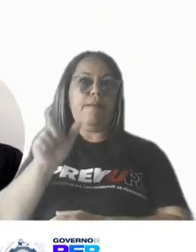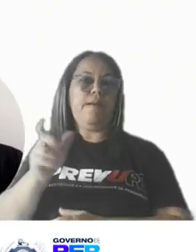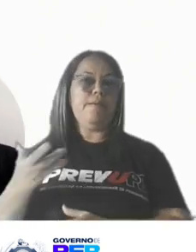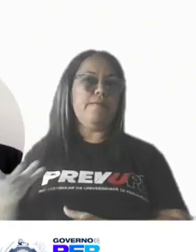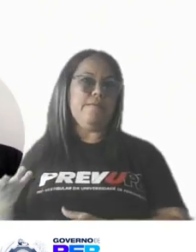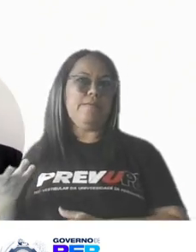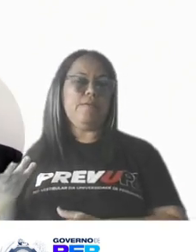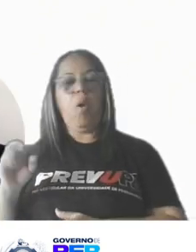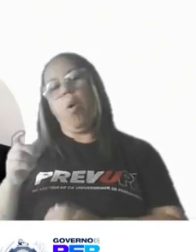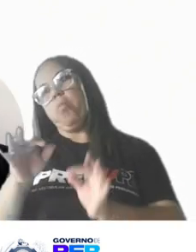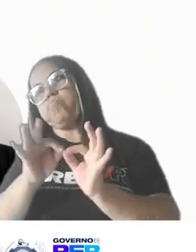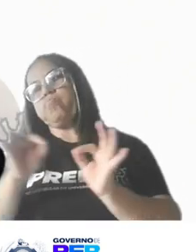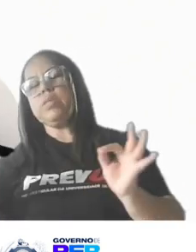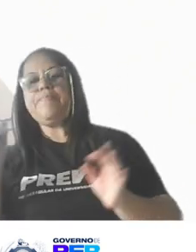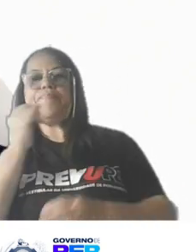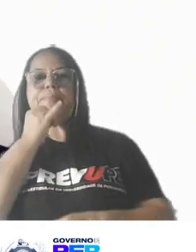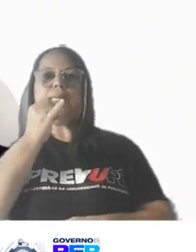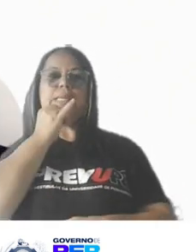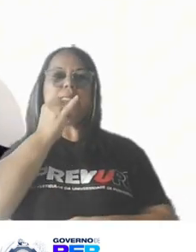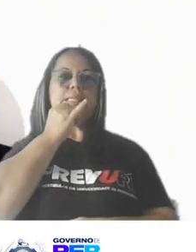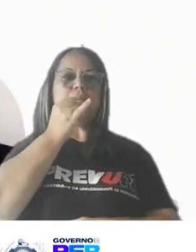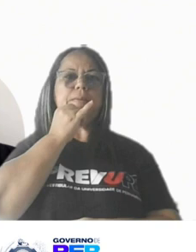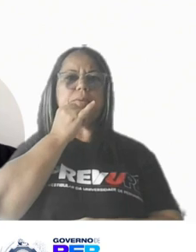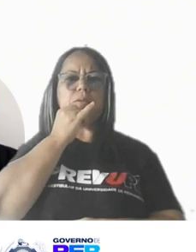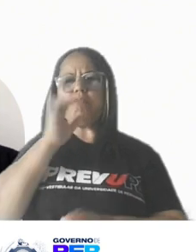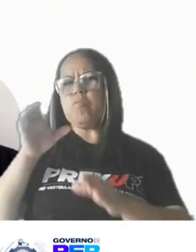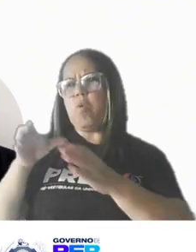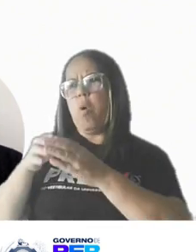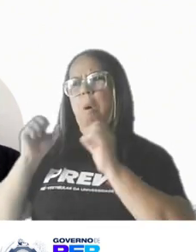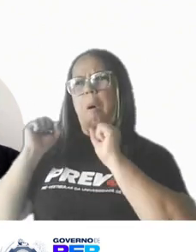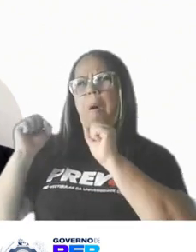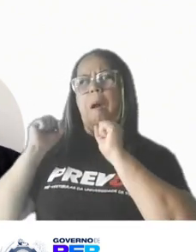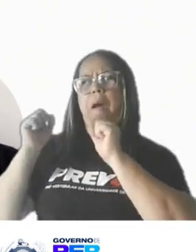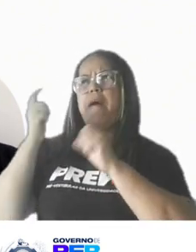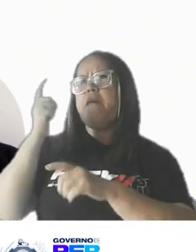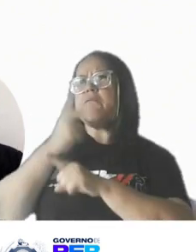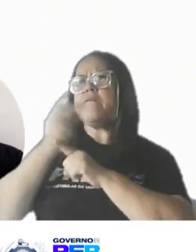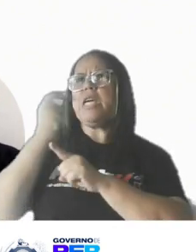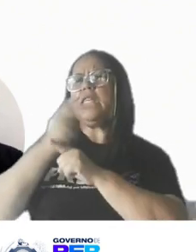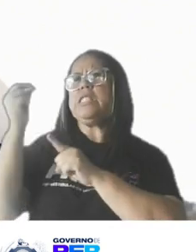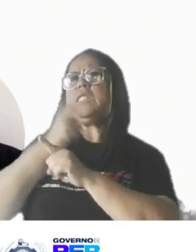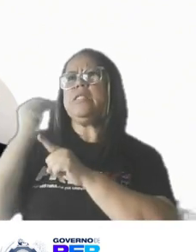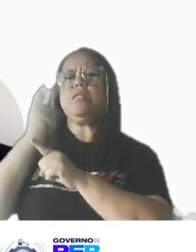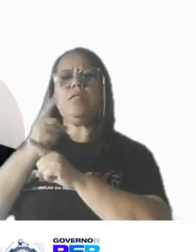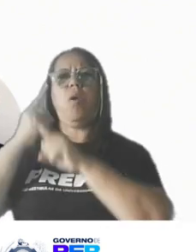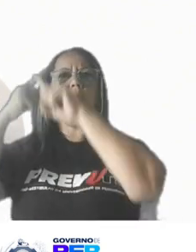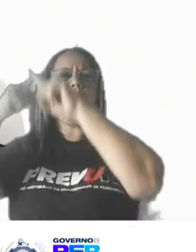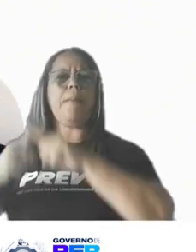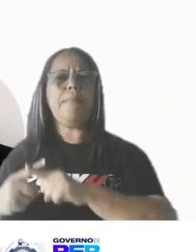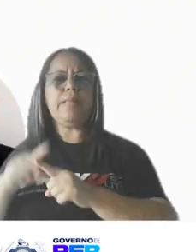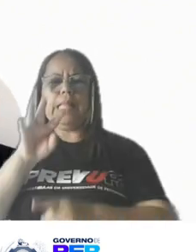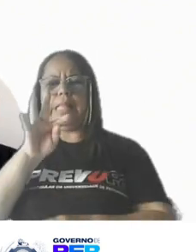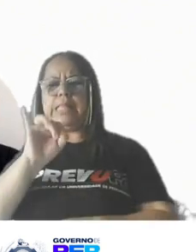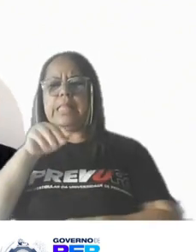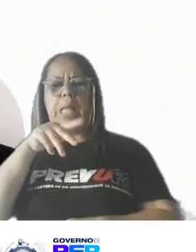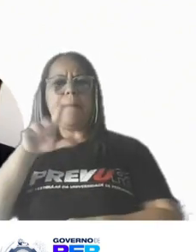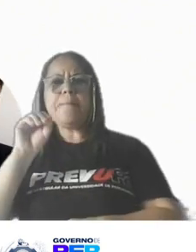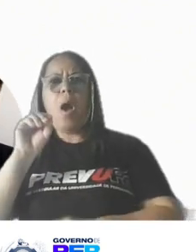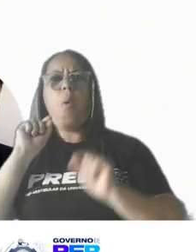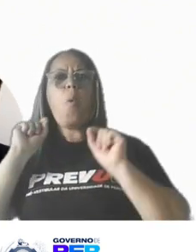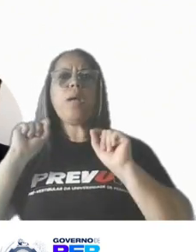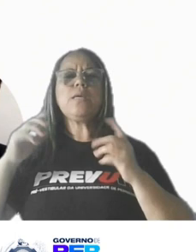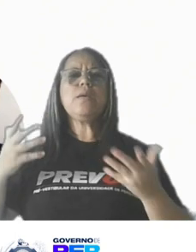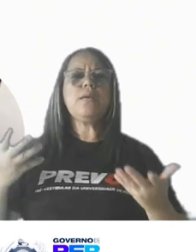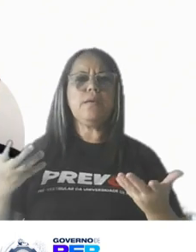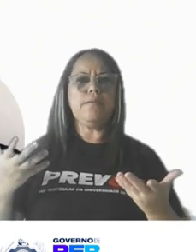por uma expressão. E aí, no exemplo, o Timão venceu o campeonato. Quem é o Timão? Timão é... Na